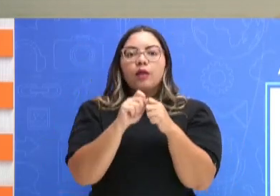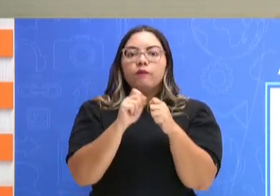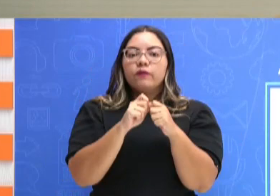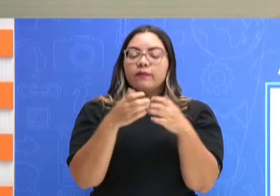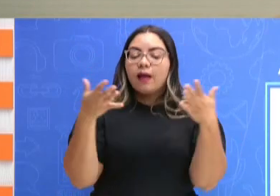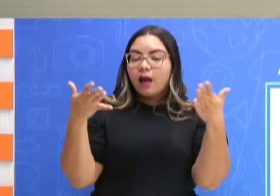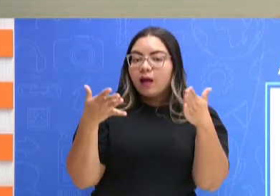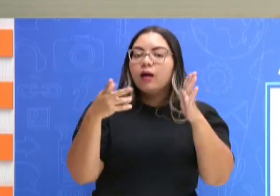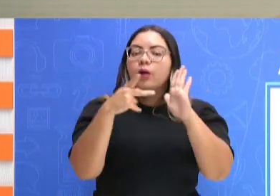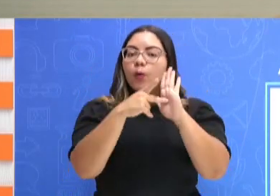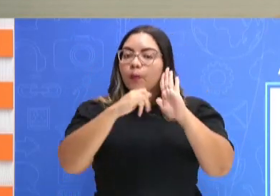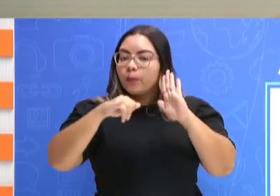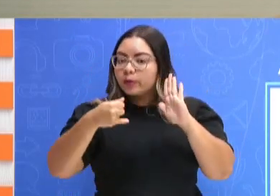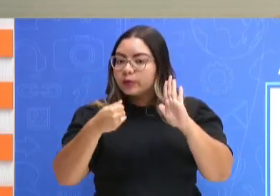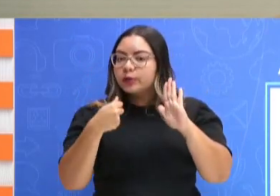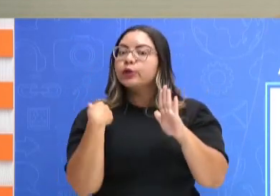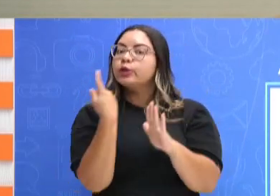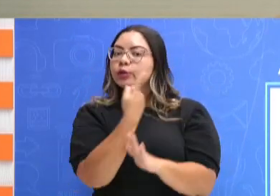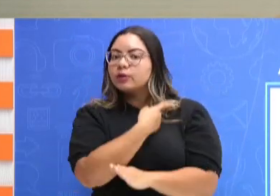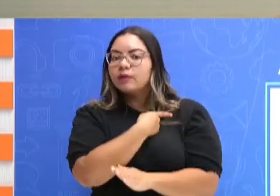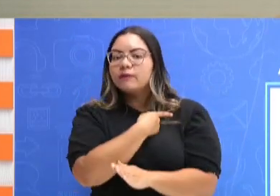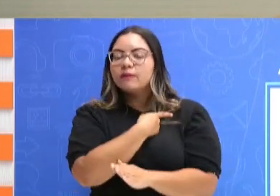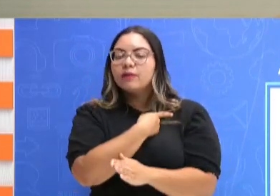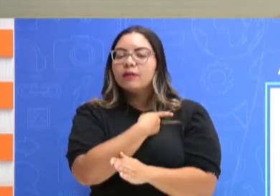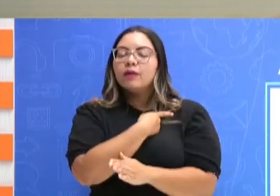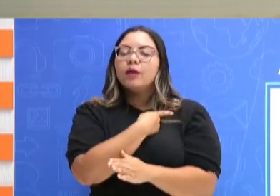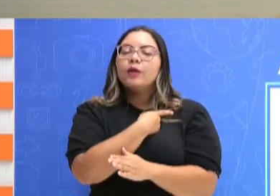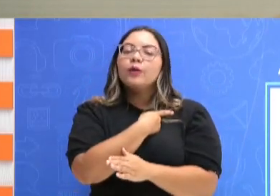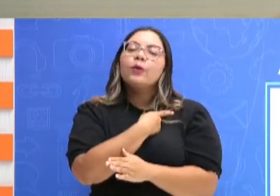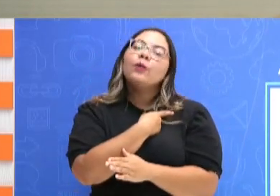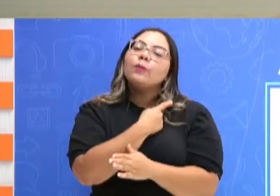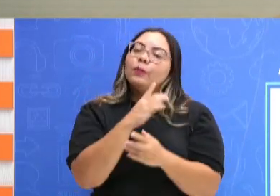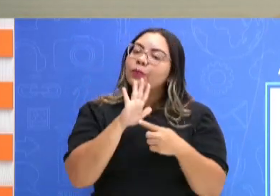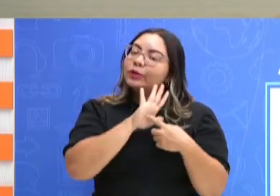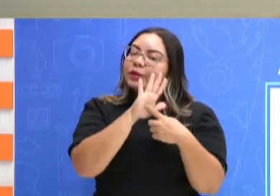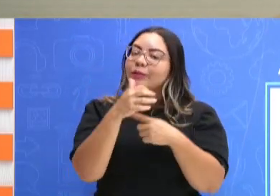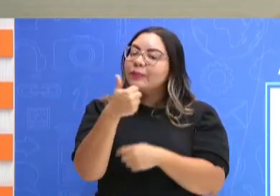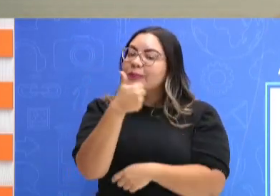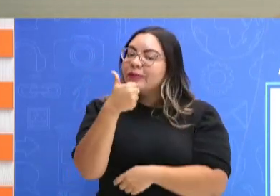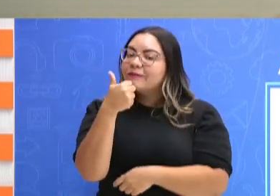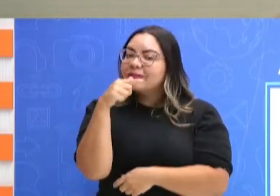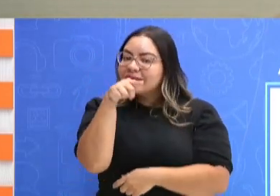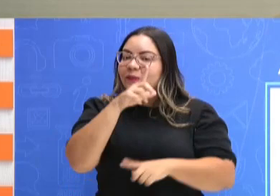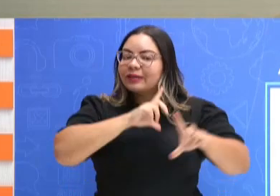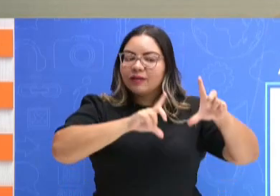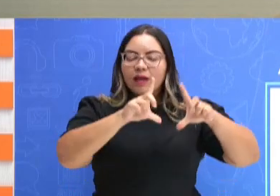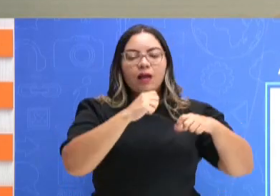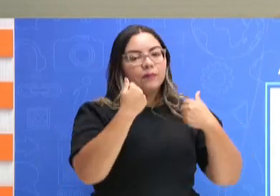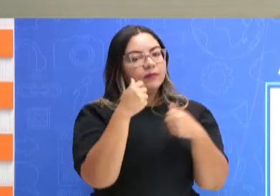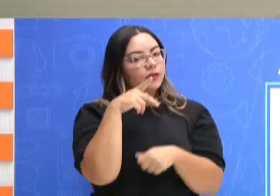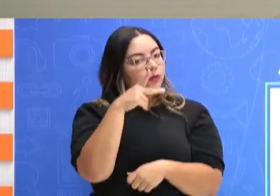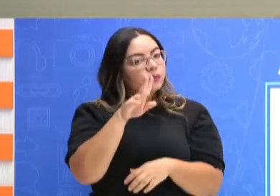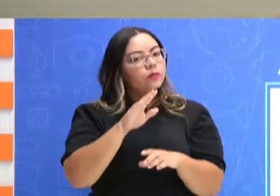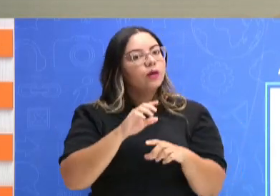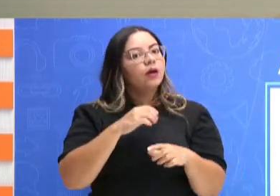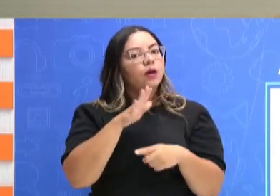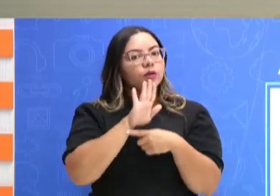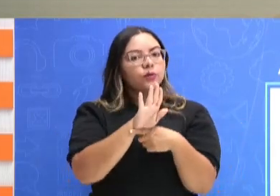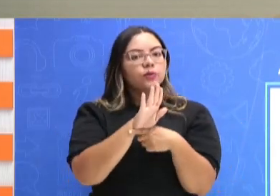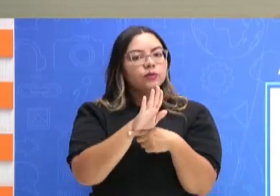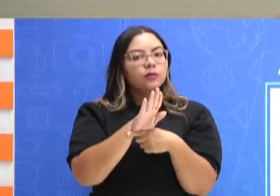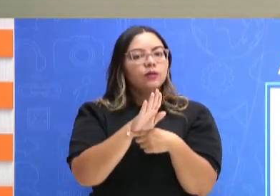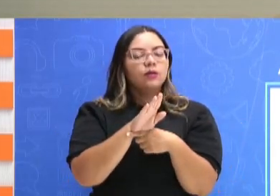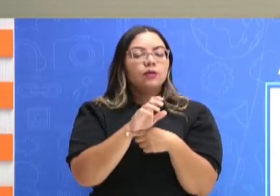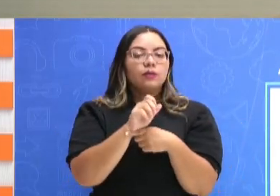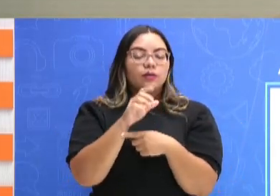projeto agora, que nós vamos soltar pela primeira vez na televisão, mas eu vou precisar da sua ajuda para que funcione.